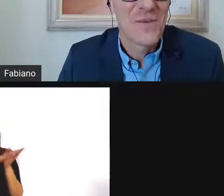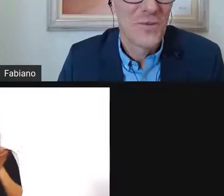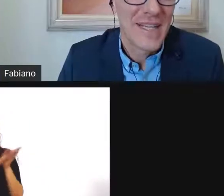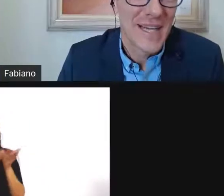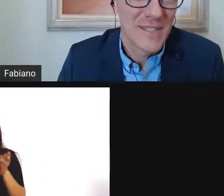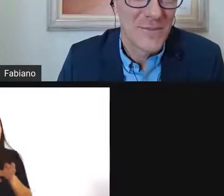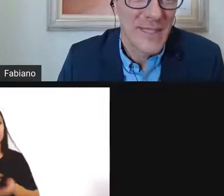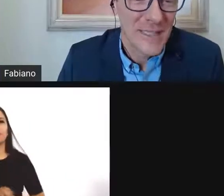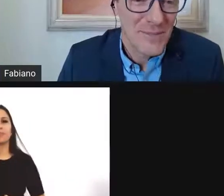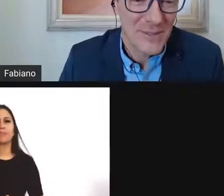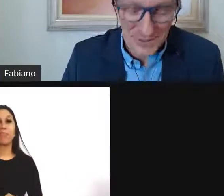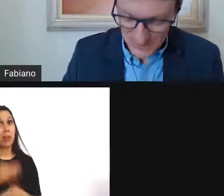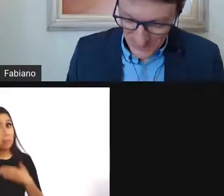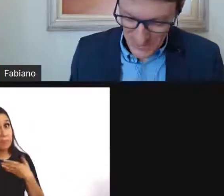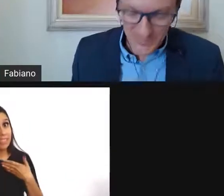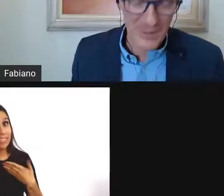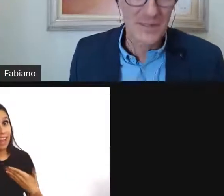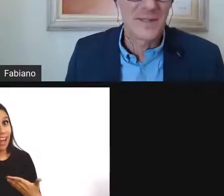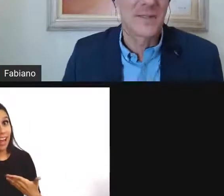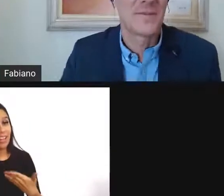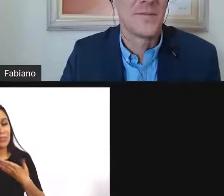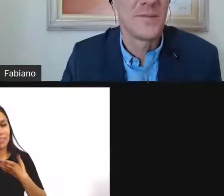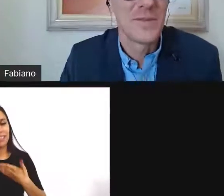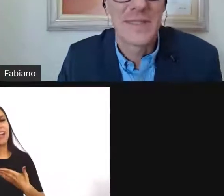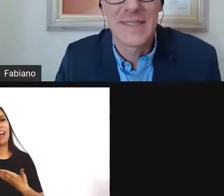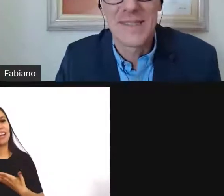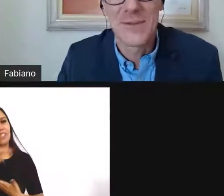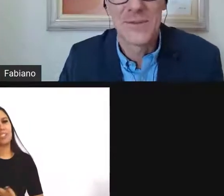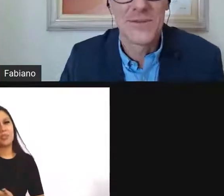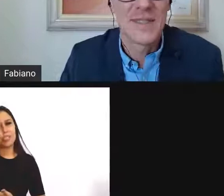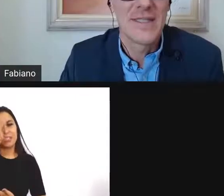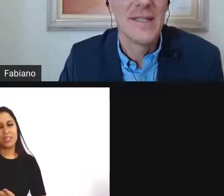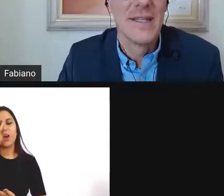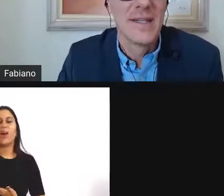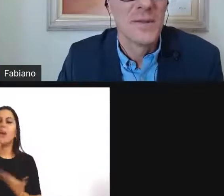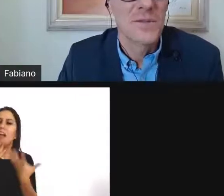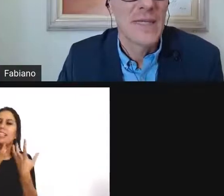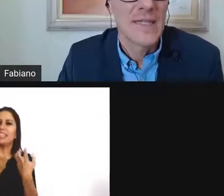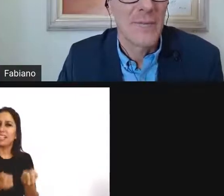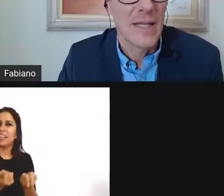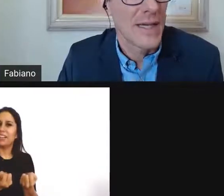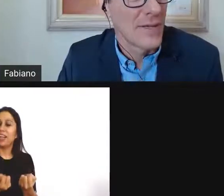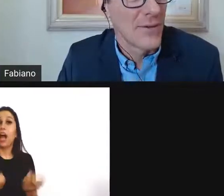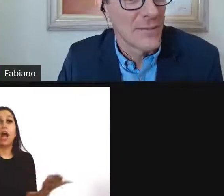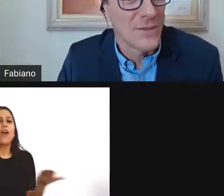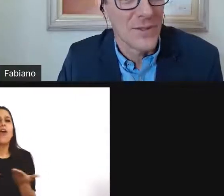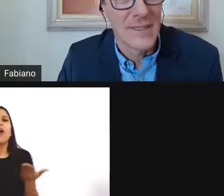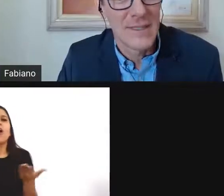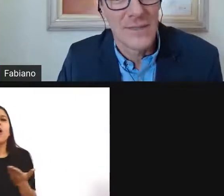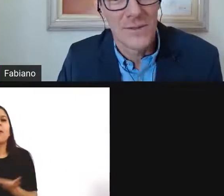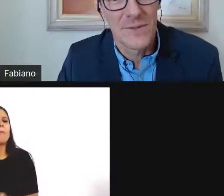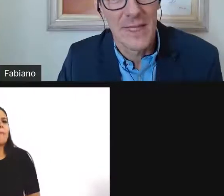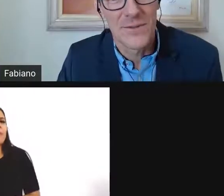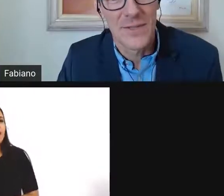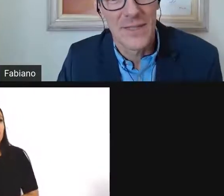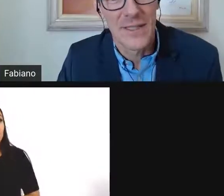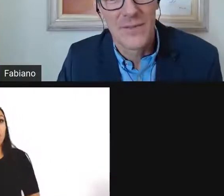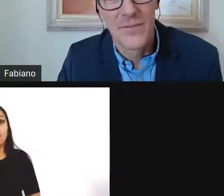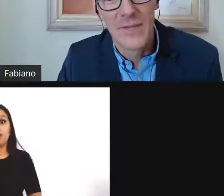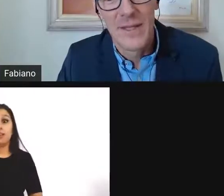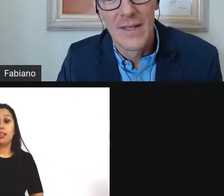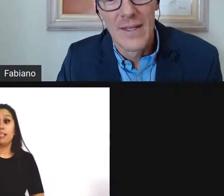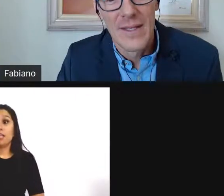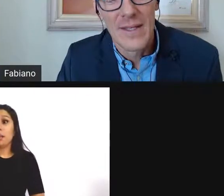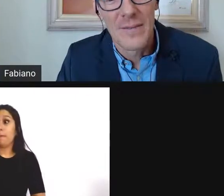Vamos dar. Obrigado pela tua história, por ter aceito o convite. Vamos passar a palavra agora para o nosso terceiro convidado,